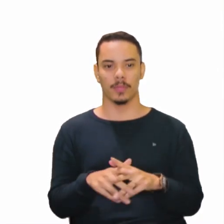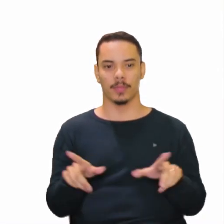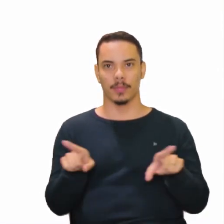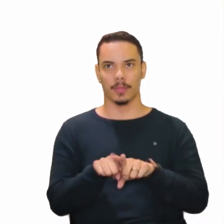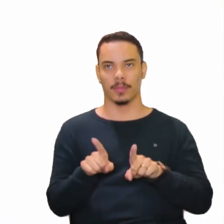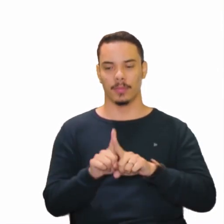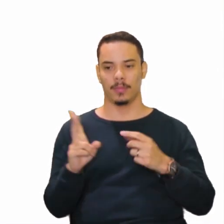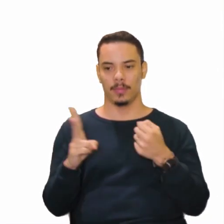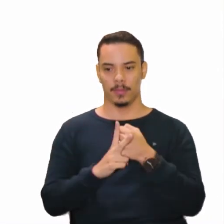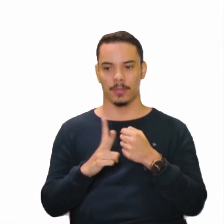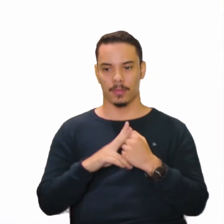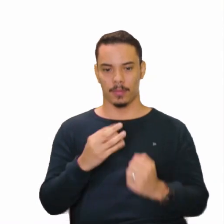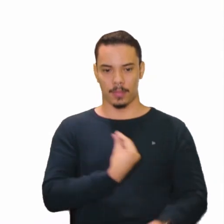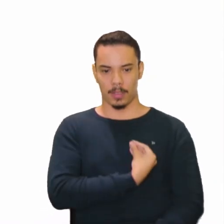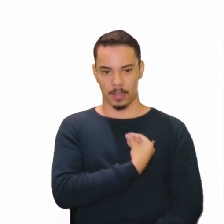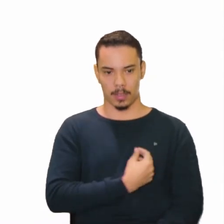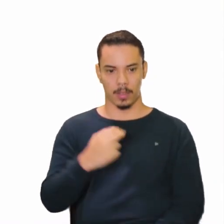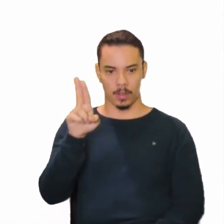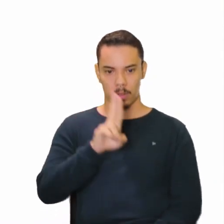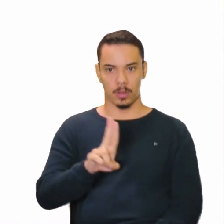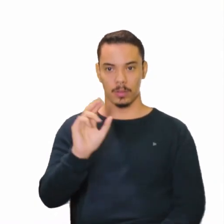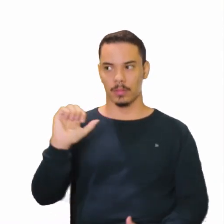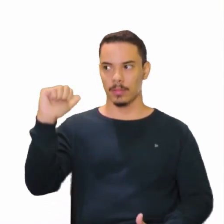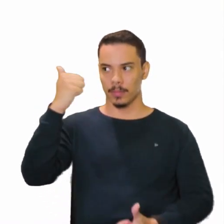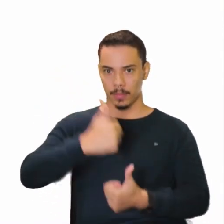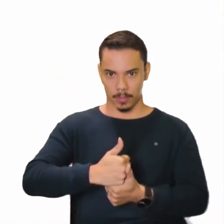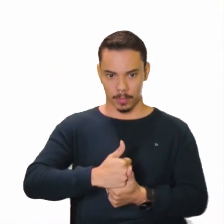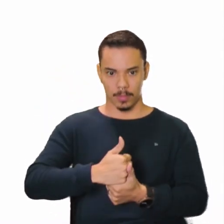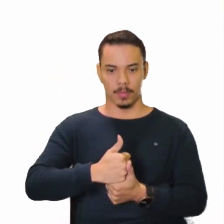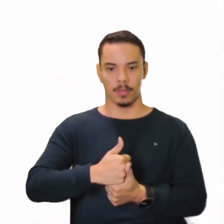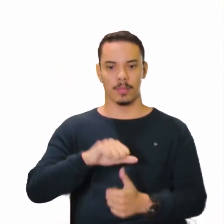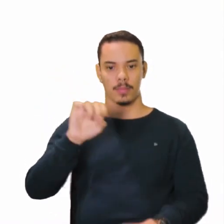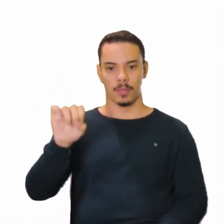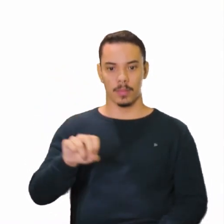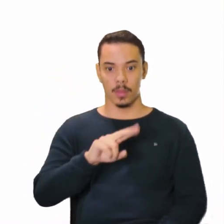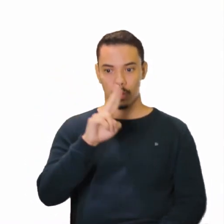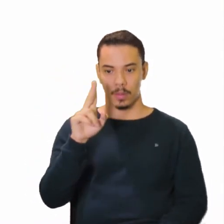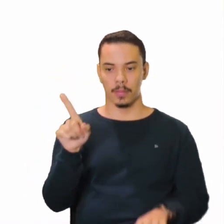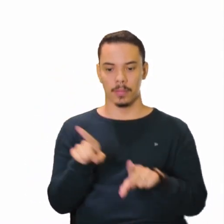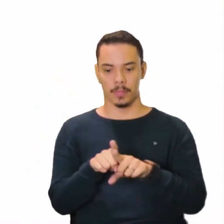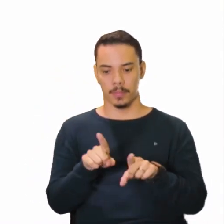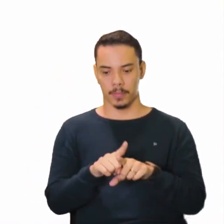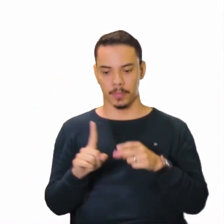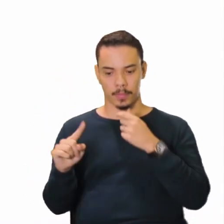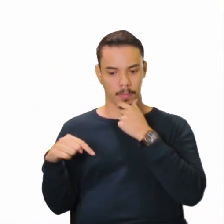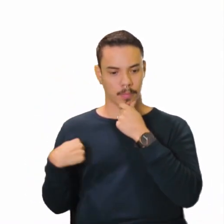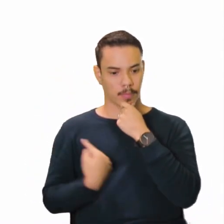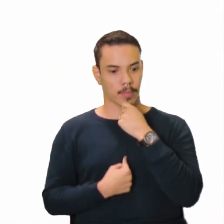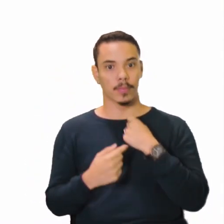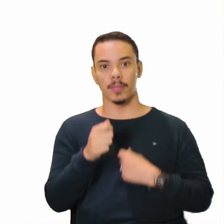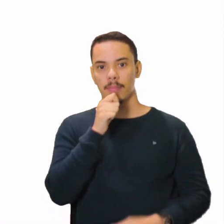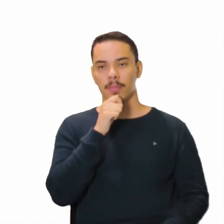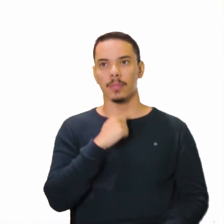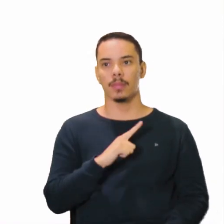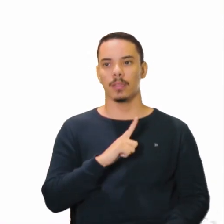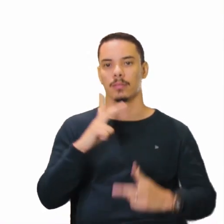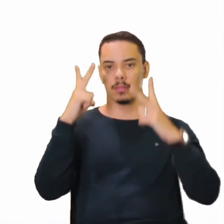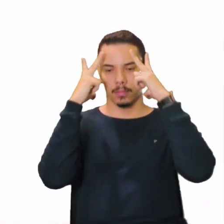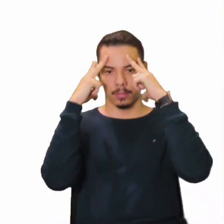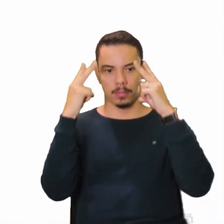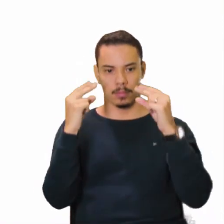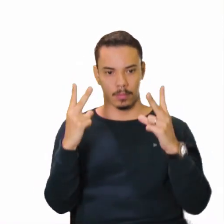ele pode ser usado para substituir, sobretudo quando nós estamos aí tranquilo